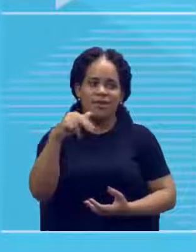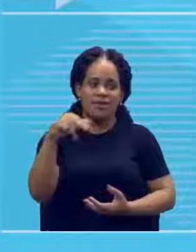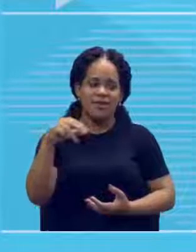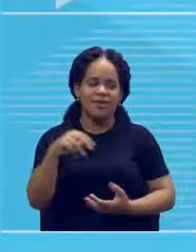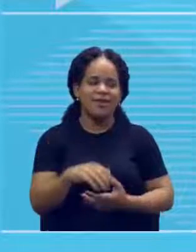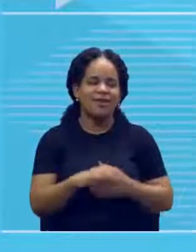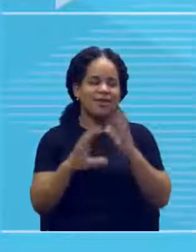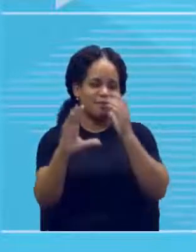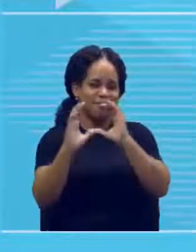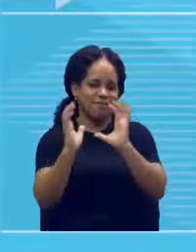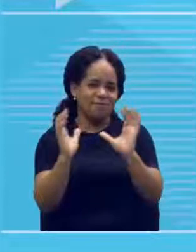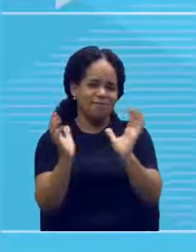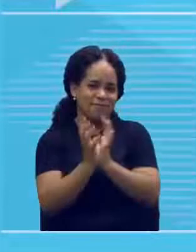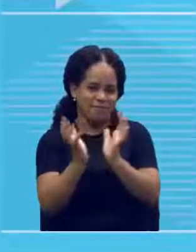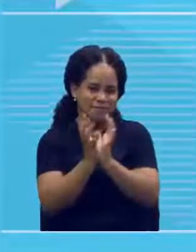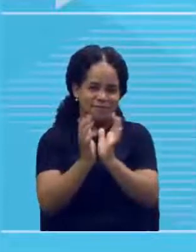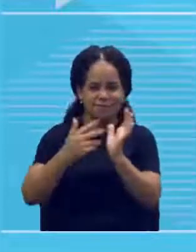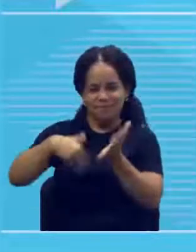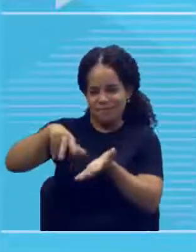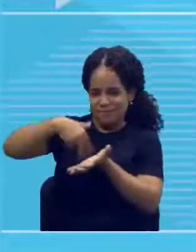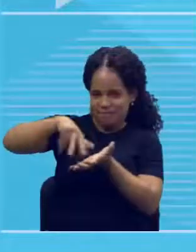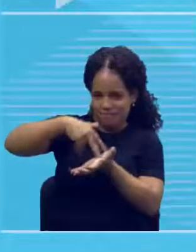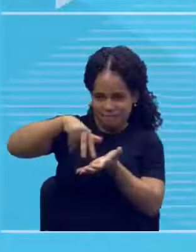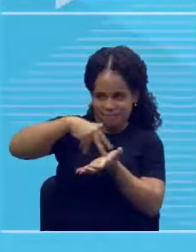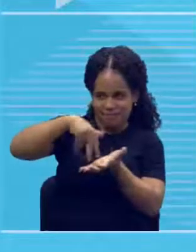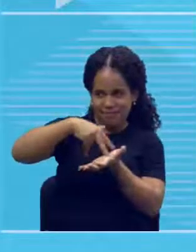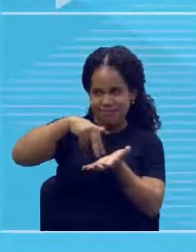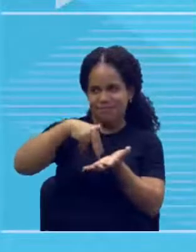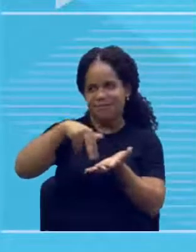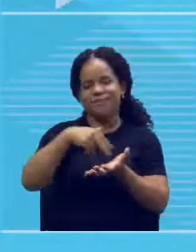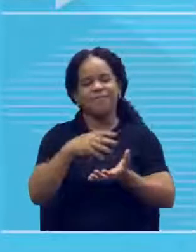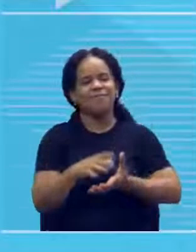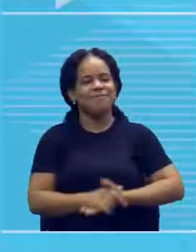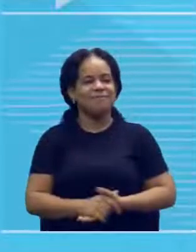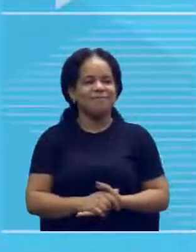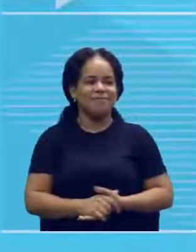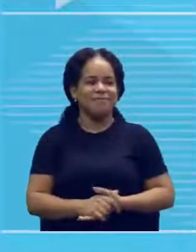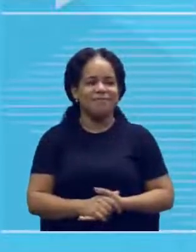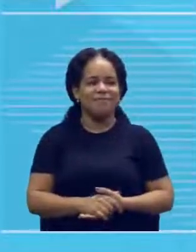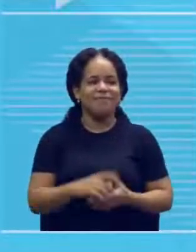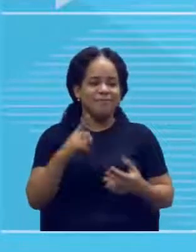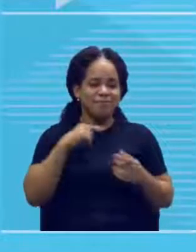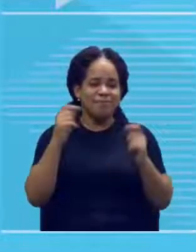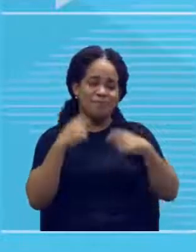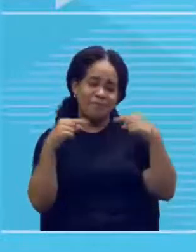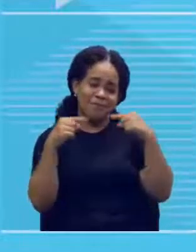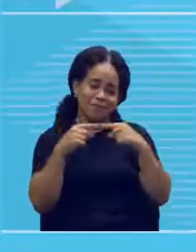Ah, é datilologia, né? O Tchan não tem sinal. Poxa, devia ser assim.